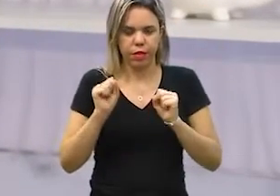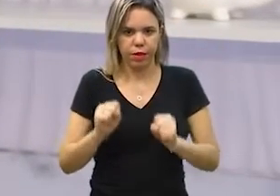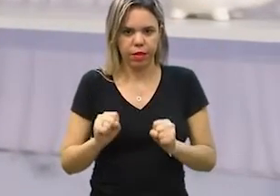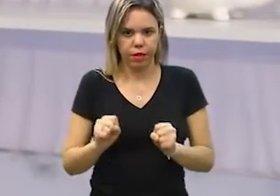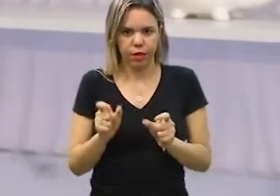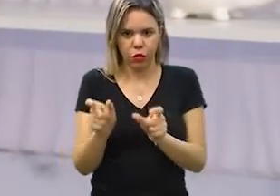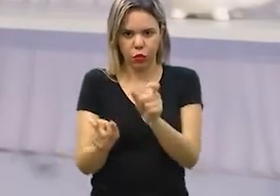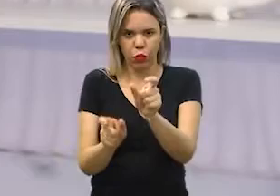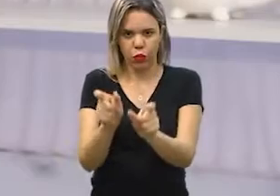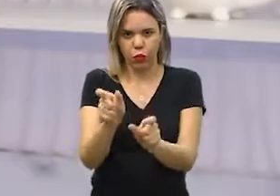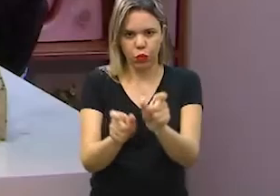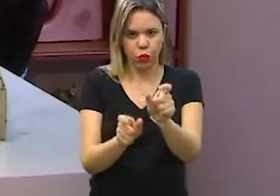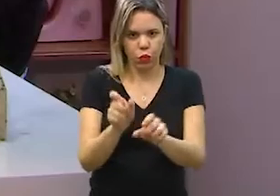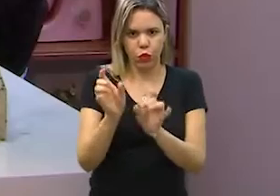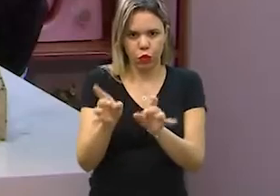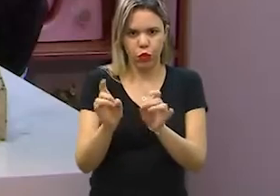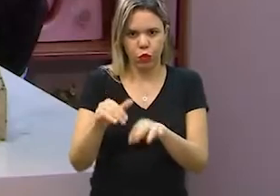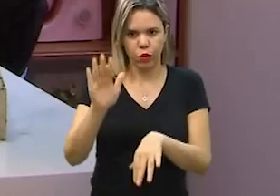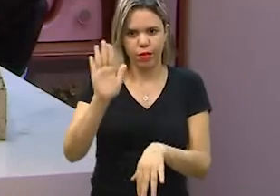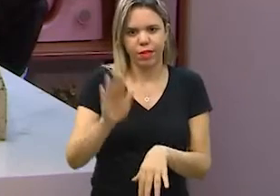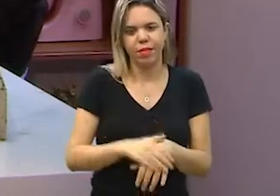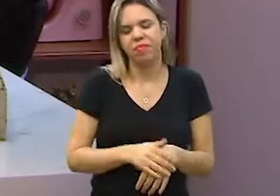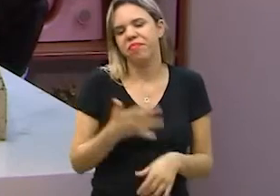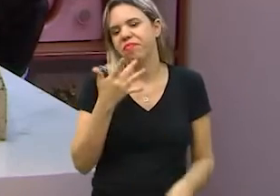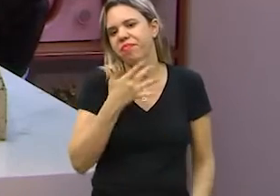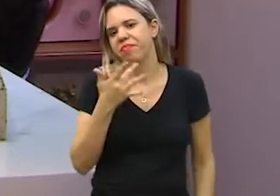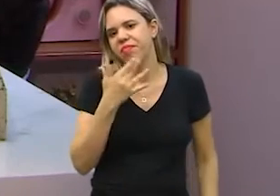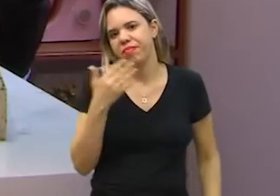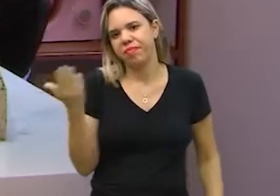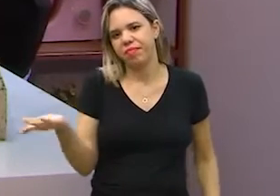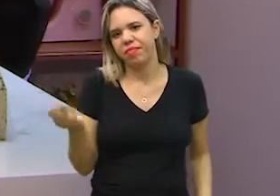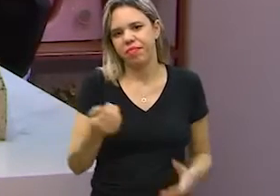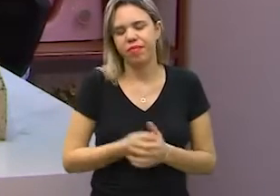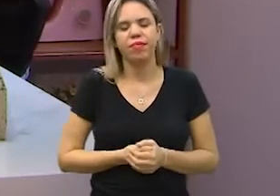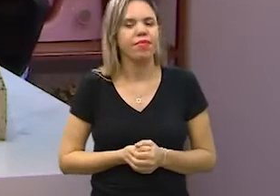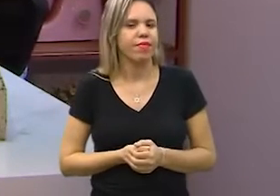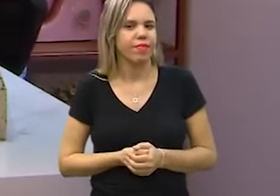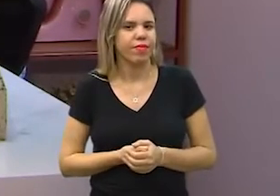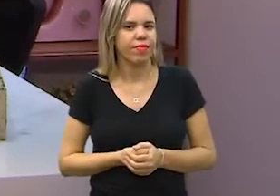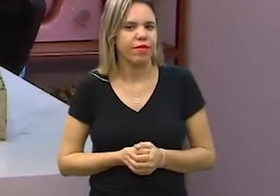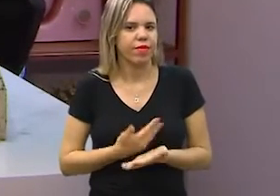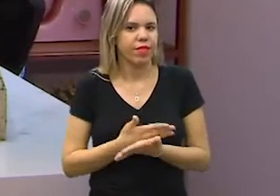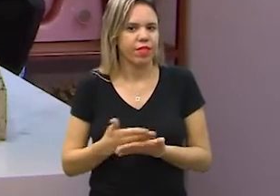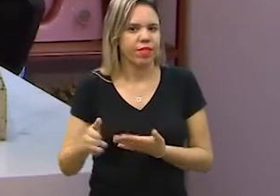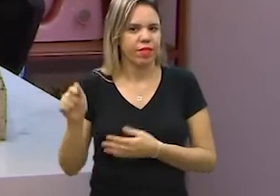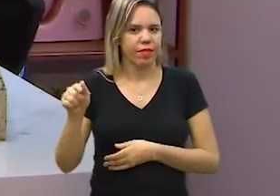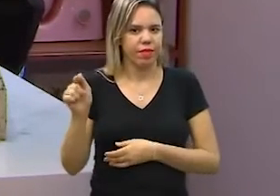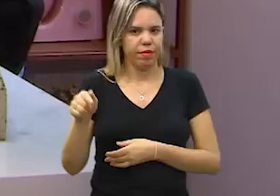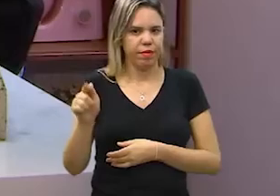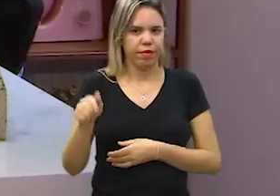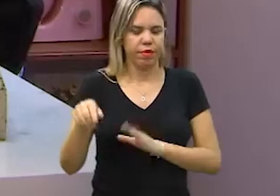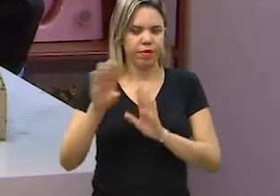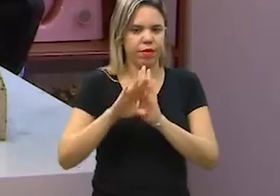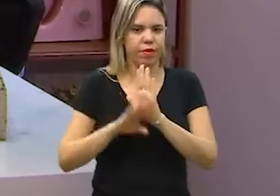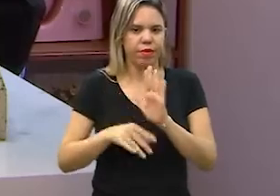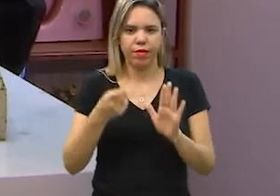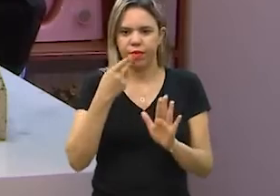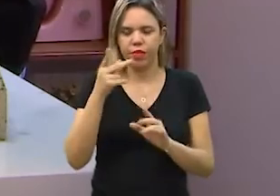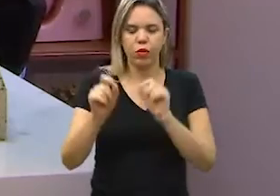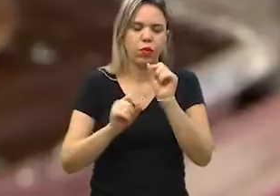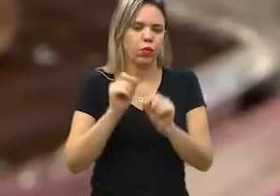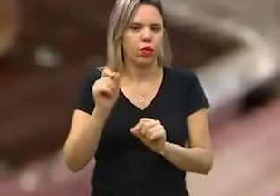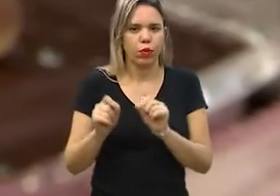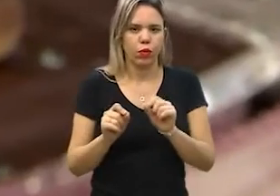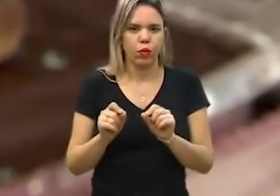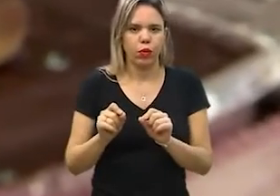fazer em pequenas porções para vender mais. Olha que delícia, gente. Bom, eu já vou começar aqui o programa falando o